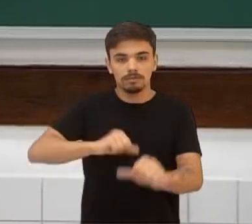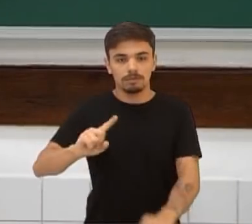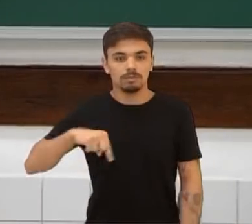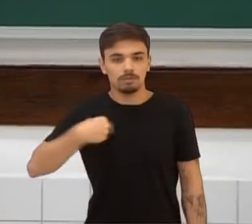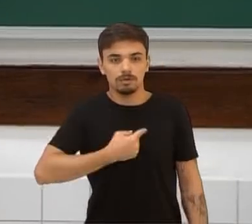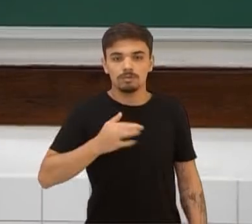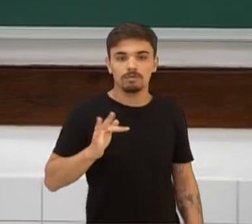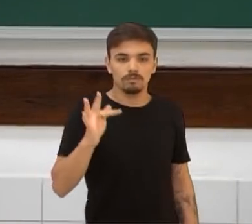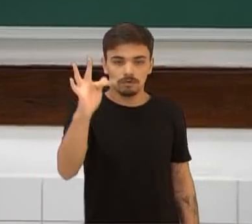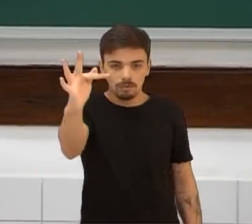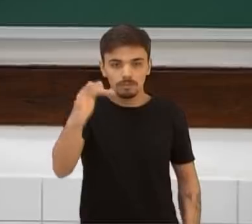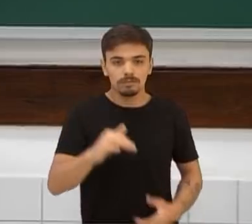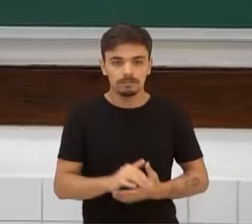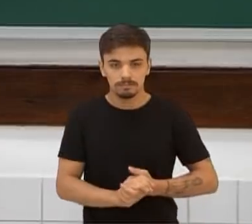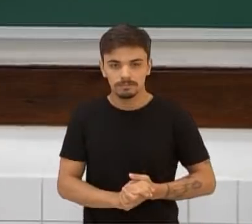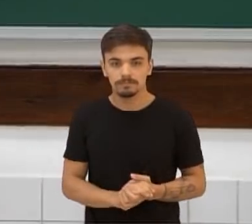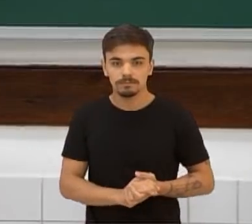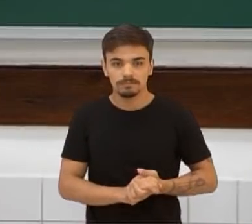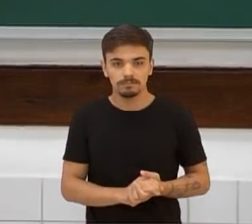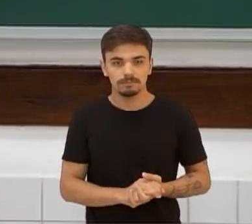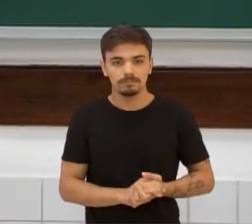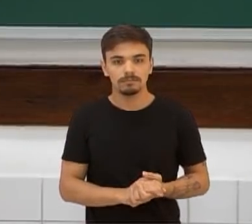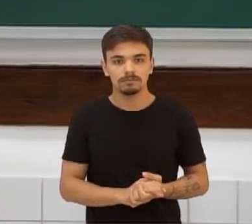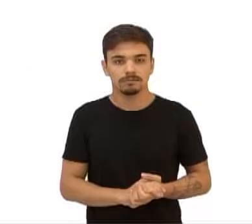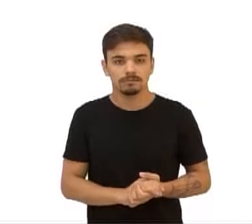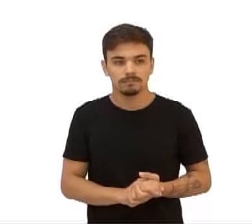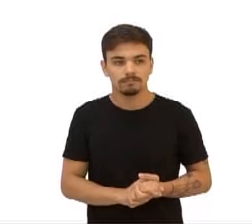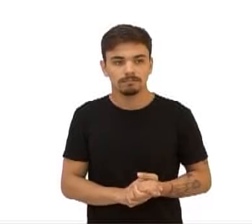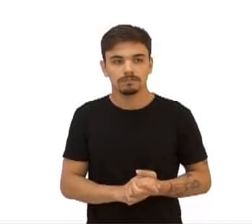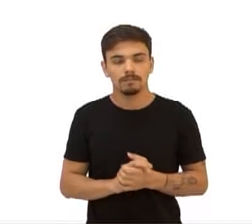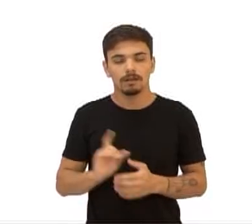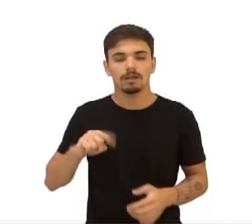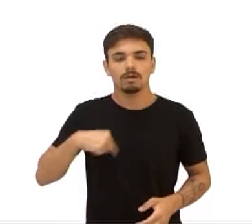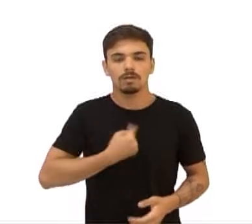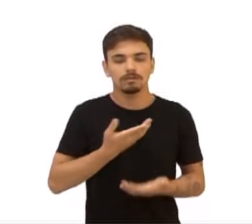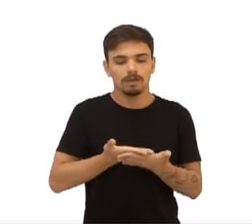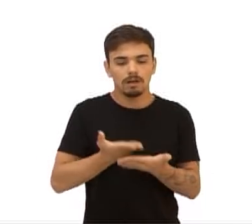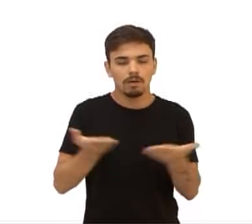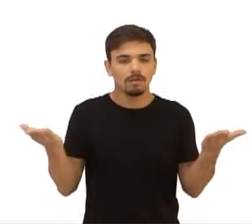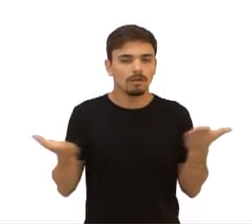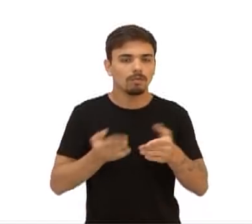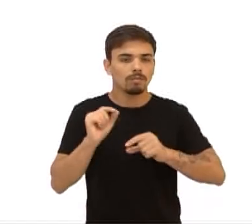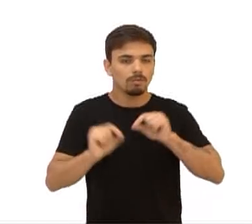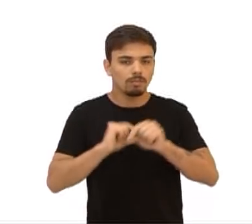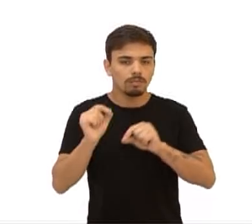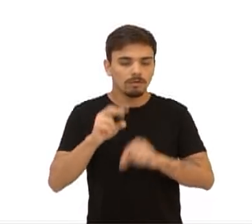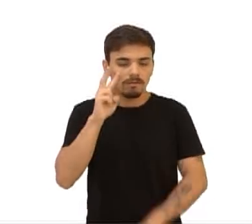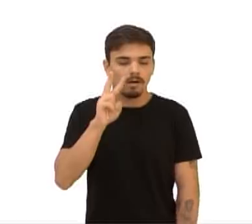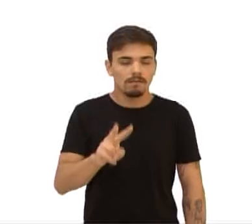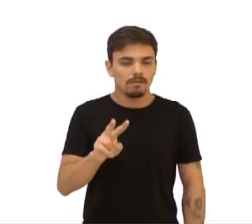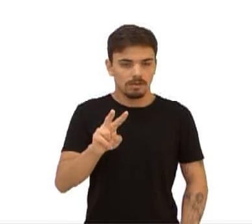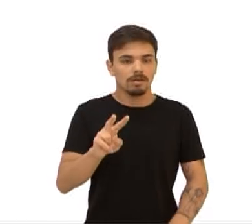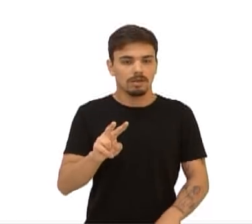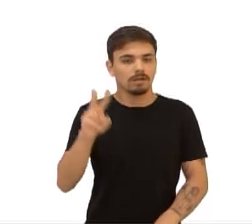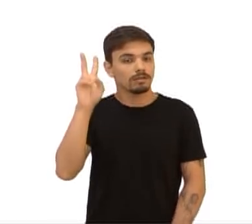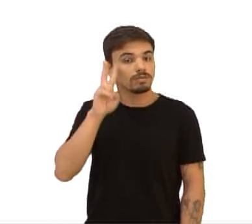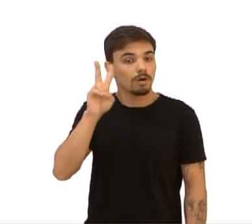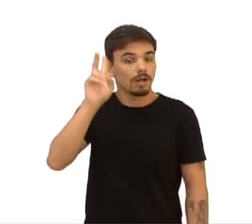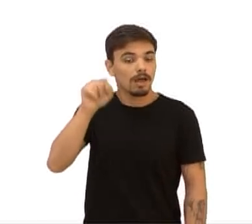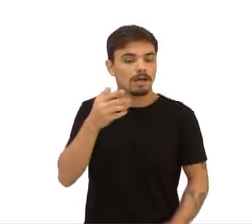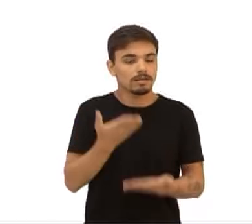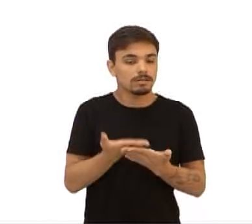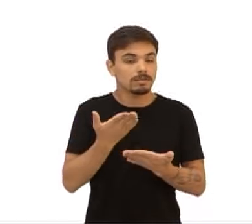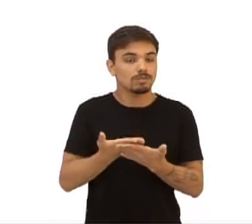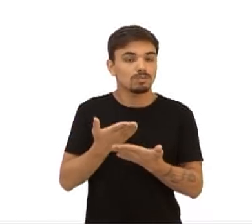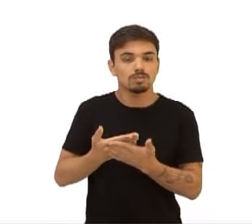nosso futuro. Vamos lá? Na nossa aula de hoje, então, nós vamos ver que a história é o estudo do